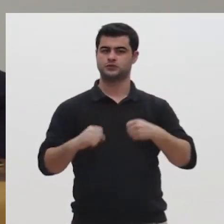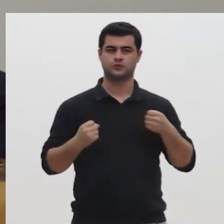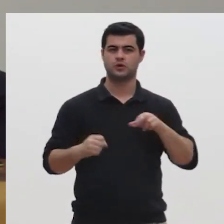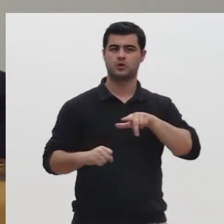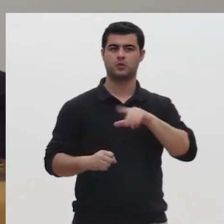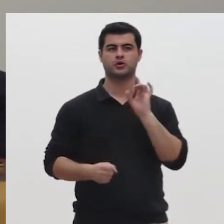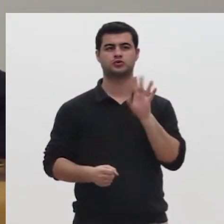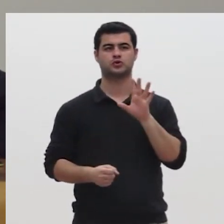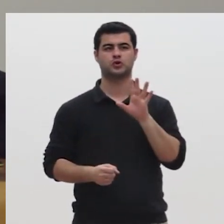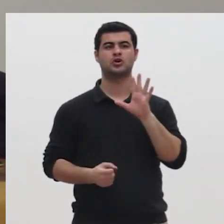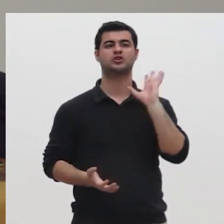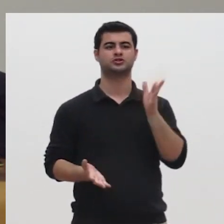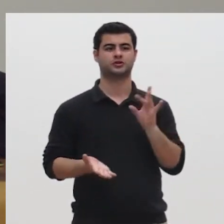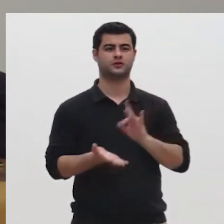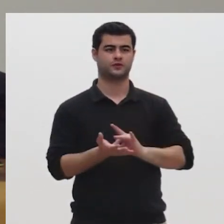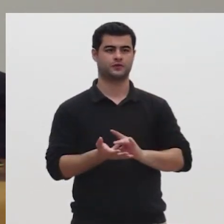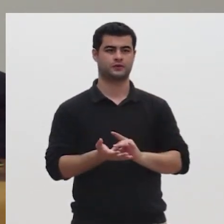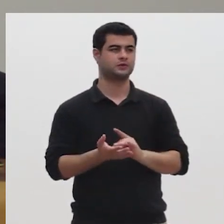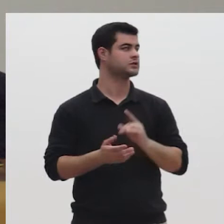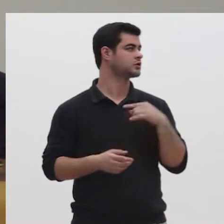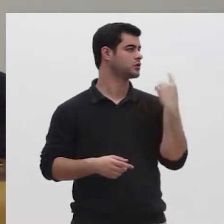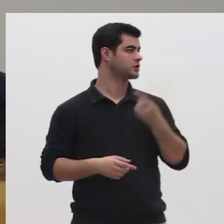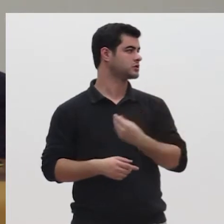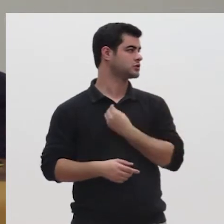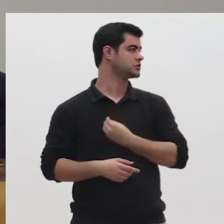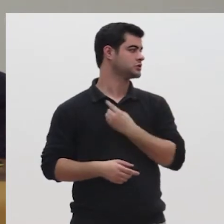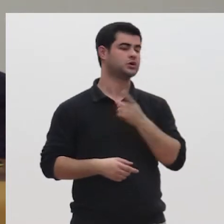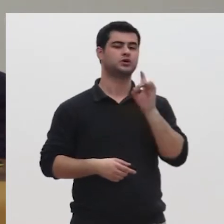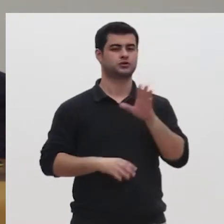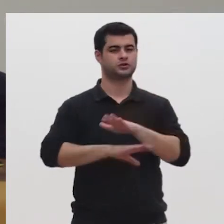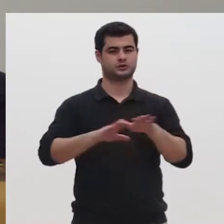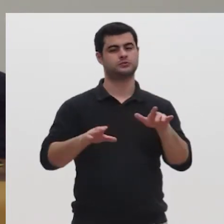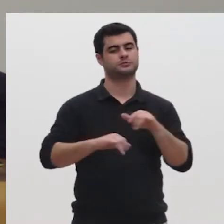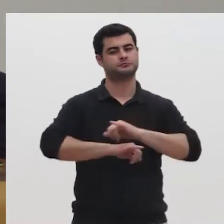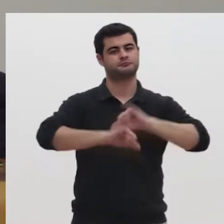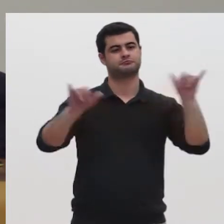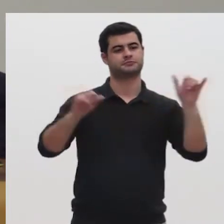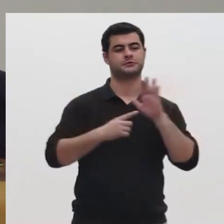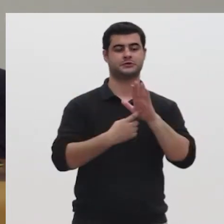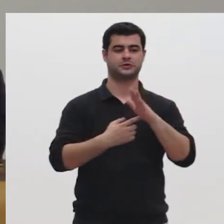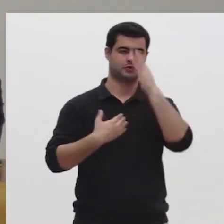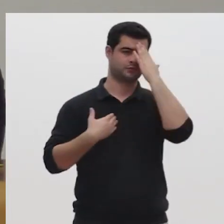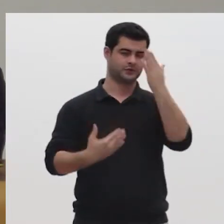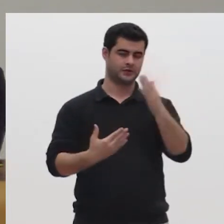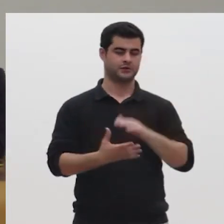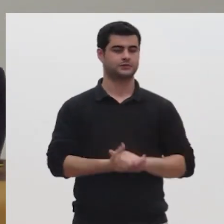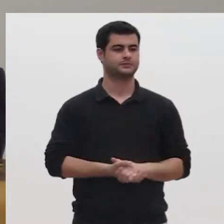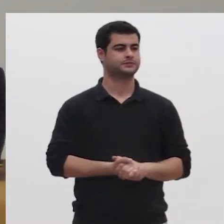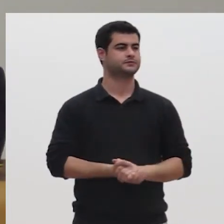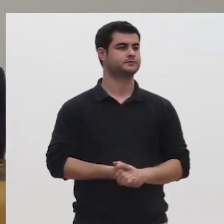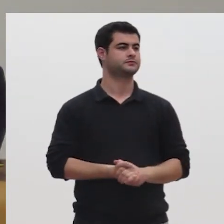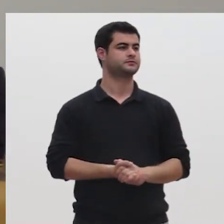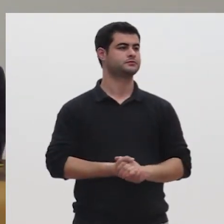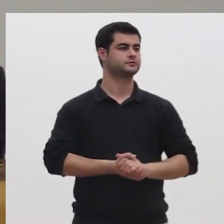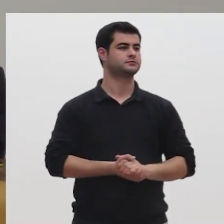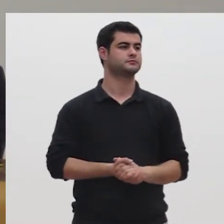não é mais do que já vimos fazendo na nossa gestão. É isso que nós estamos aqui para apresentar. Muito obrigada.